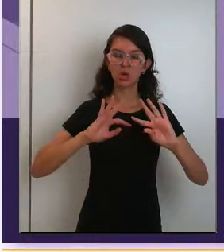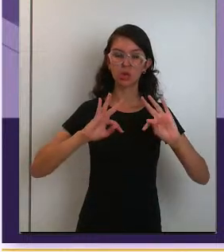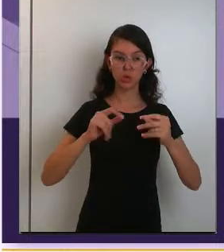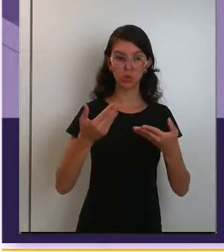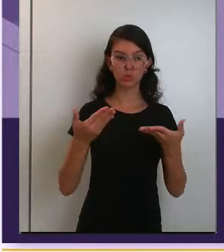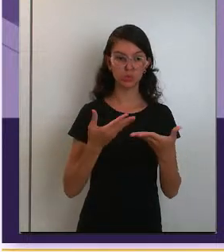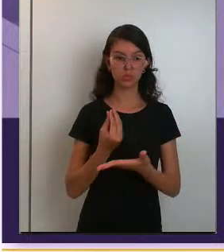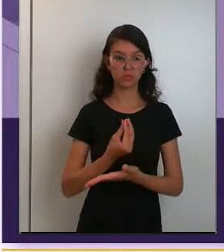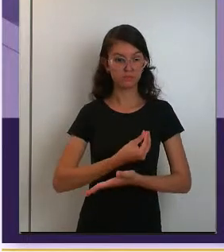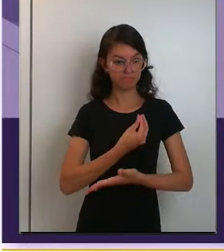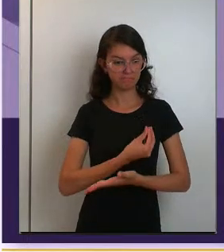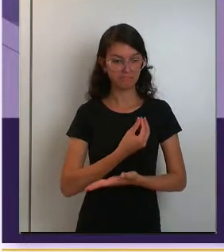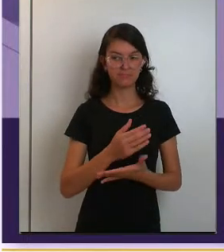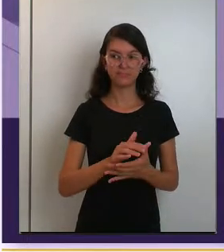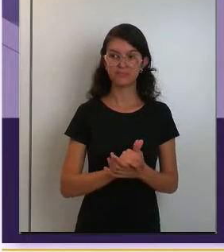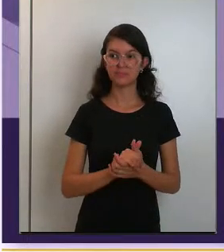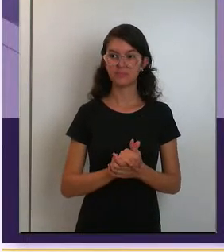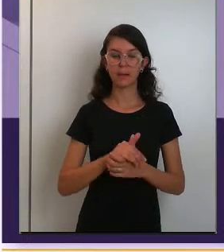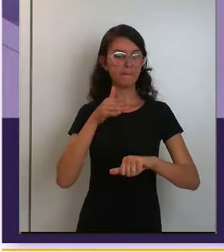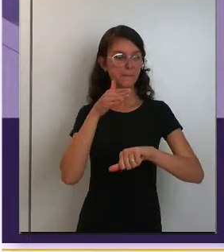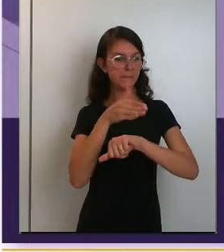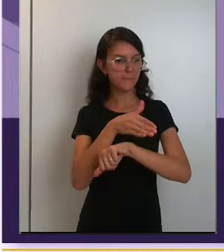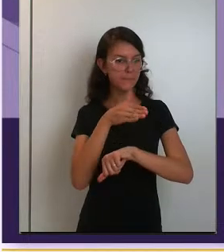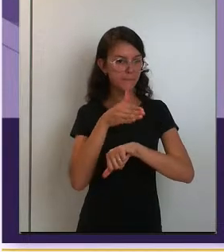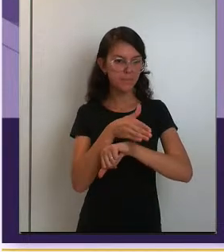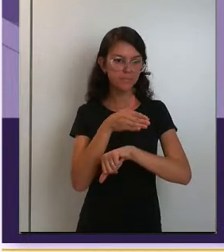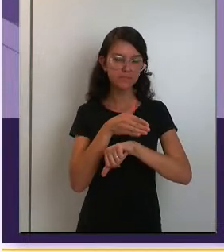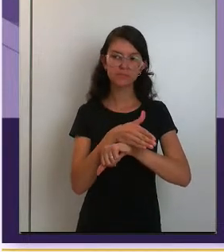estiveram aqui conosco, participando